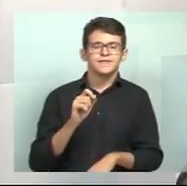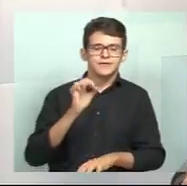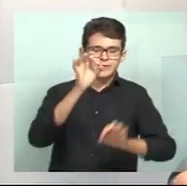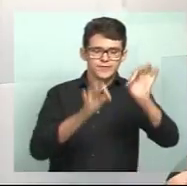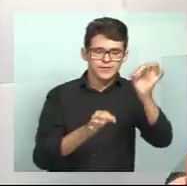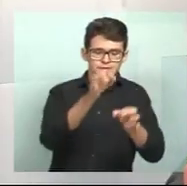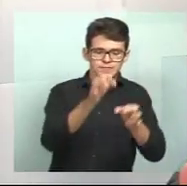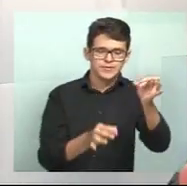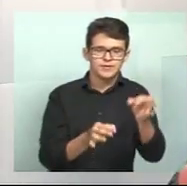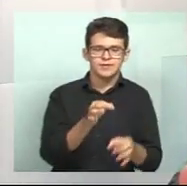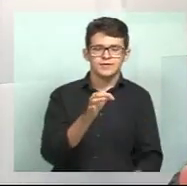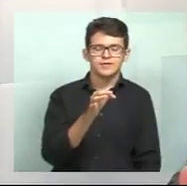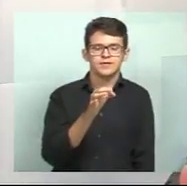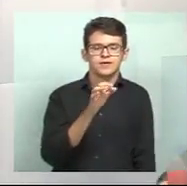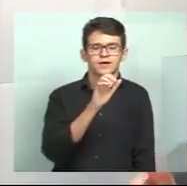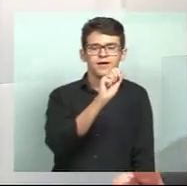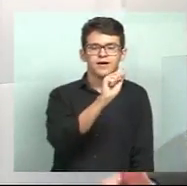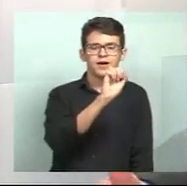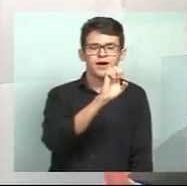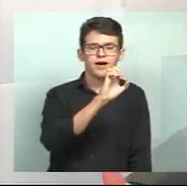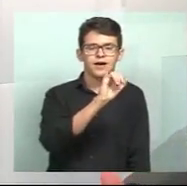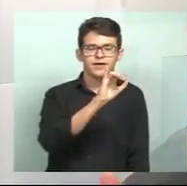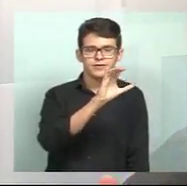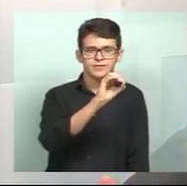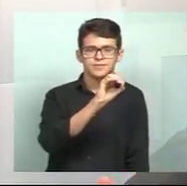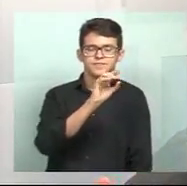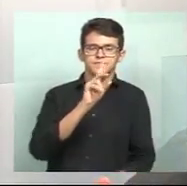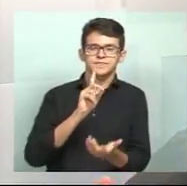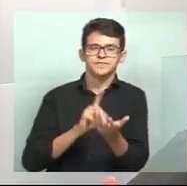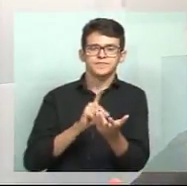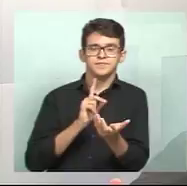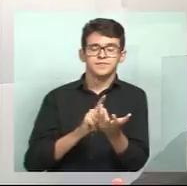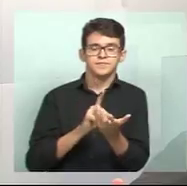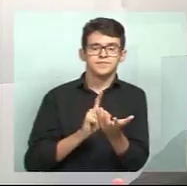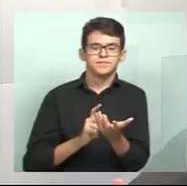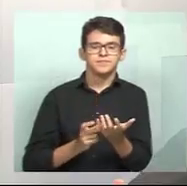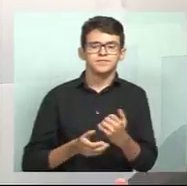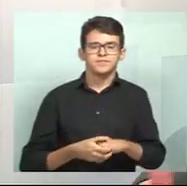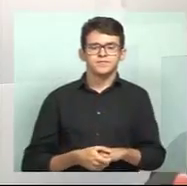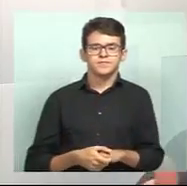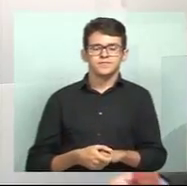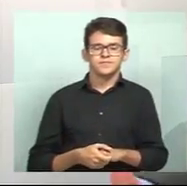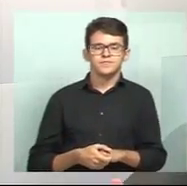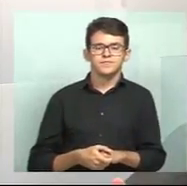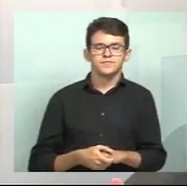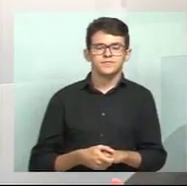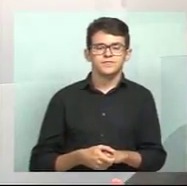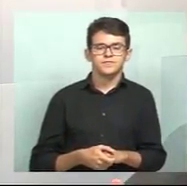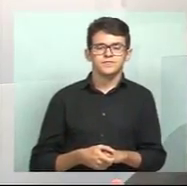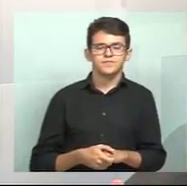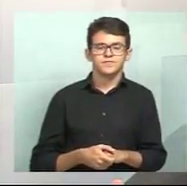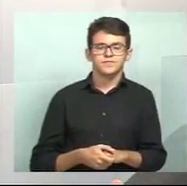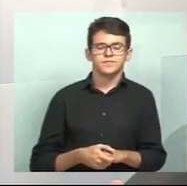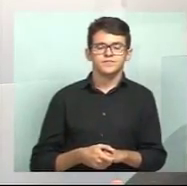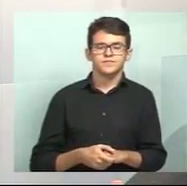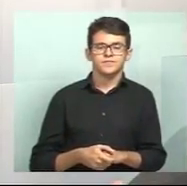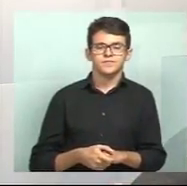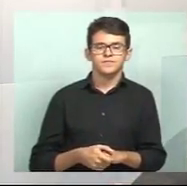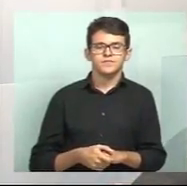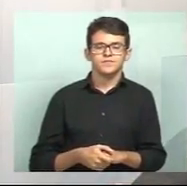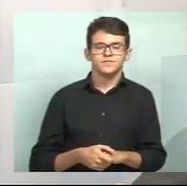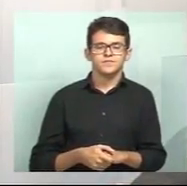de Natal, que ela barrou, e sobre agora a não posse de Cristiane Brasil, ela